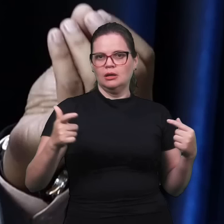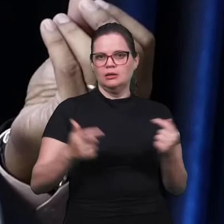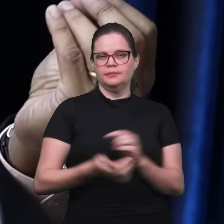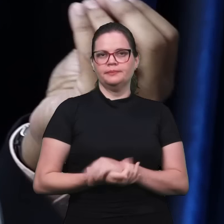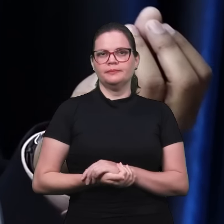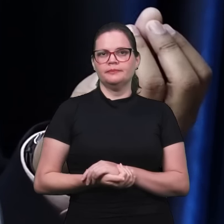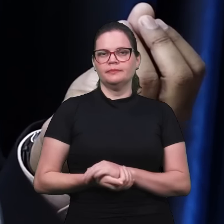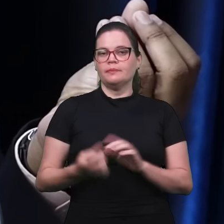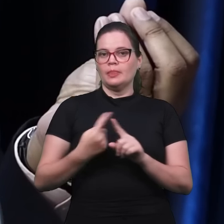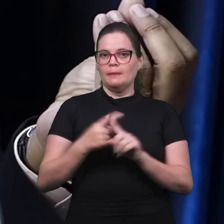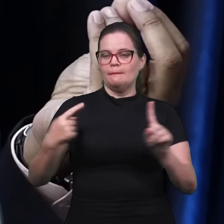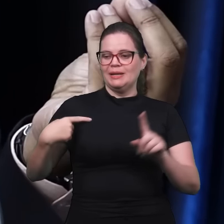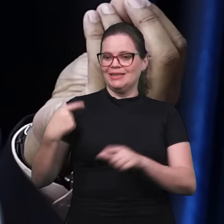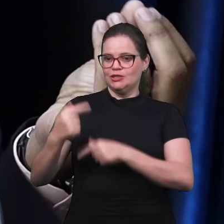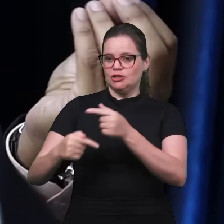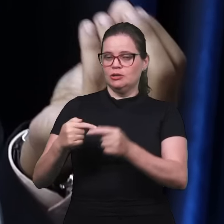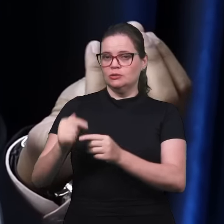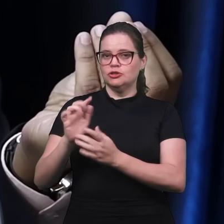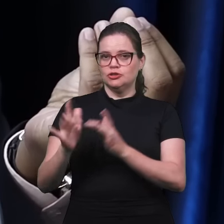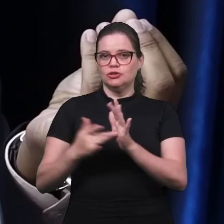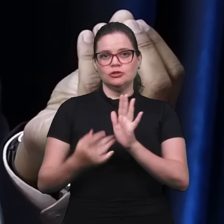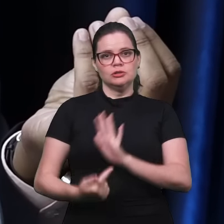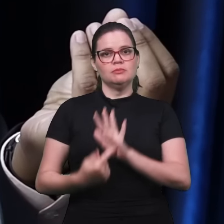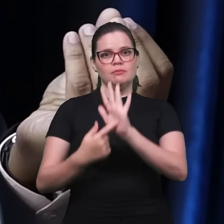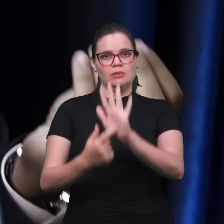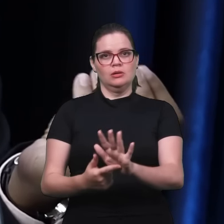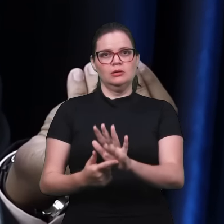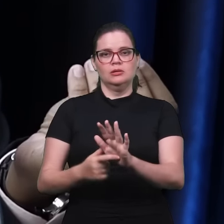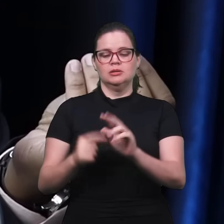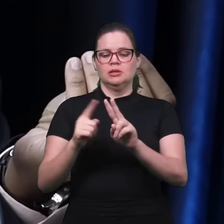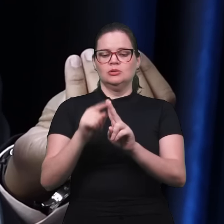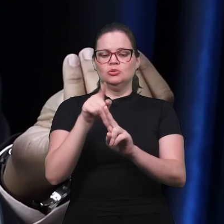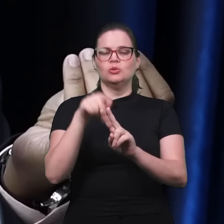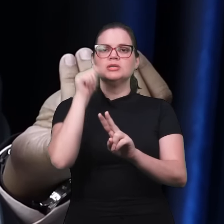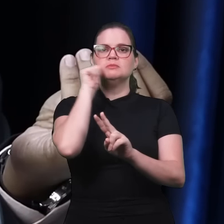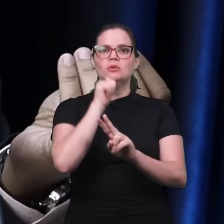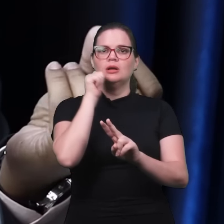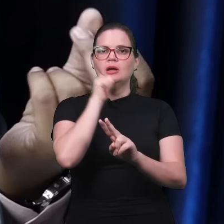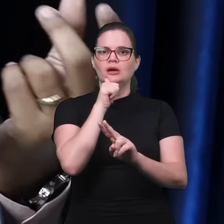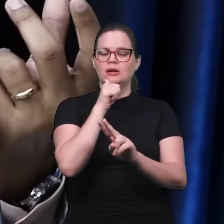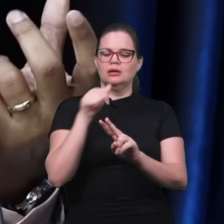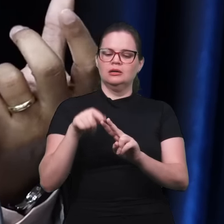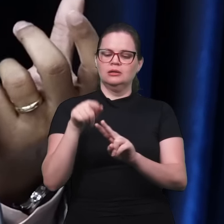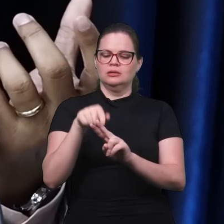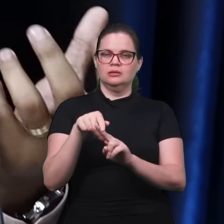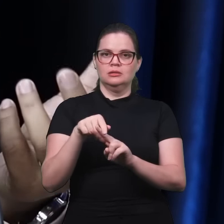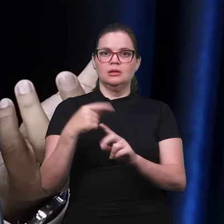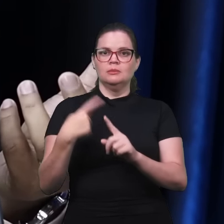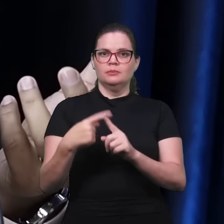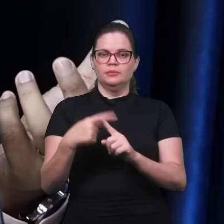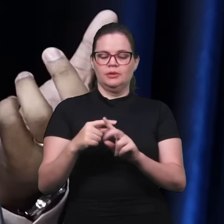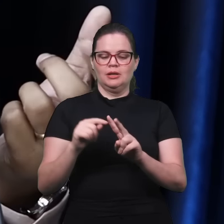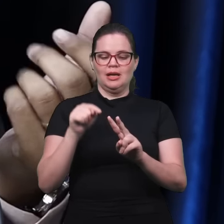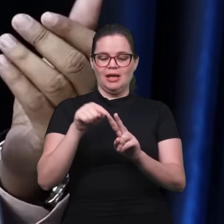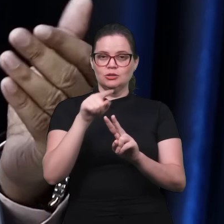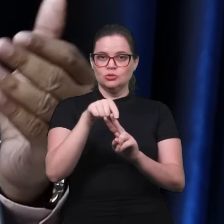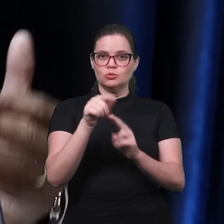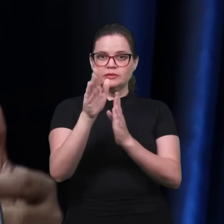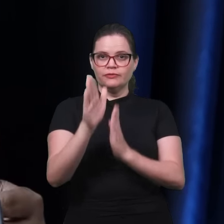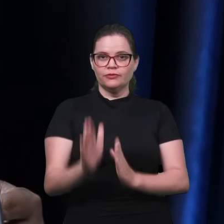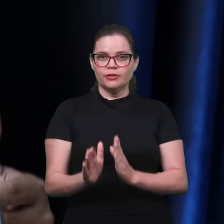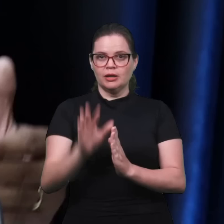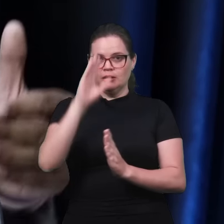vemos na genealogia de Jesus a figura de 2 mulheres, né, que através da fidelidade a Deus,